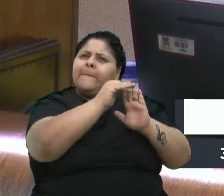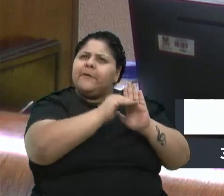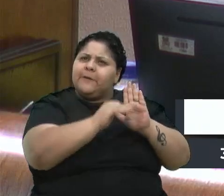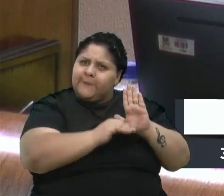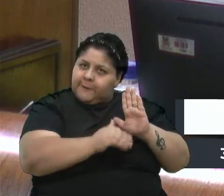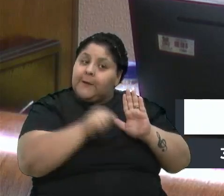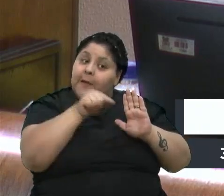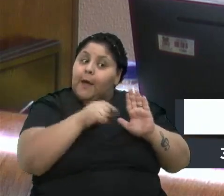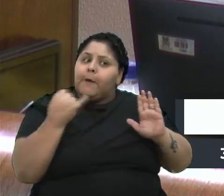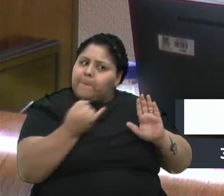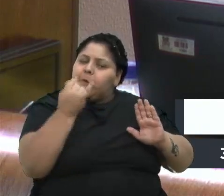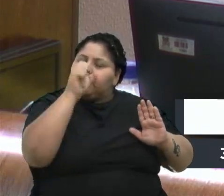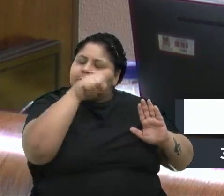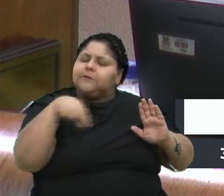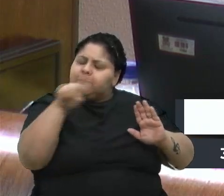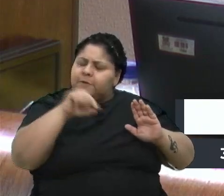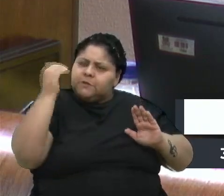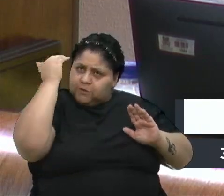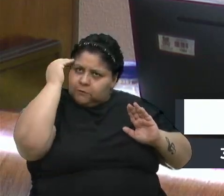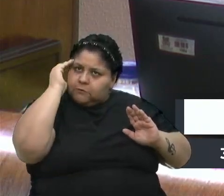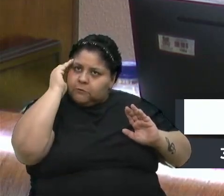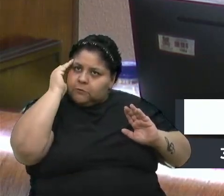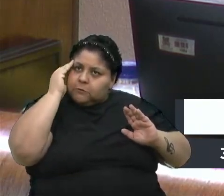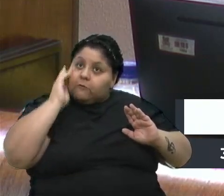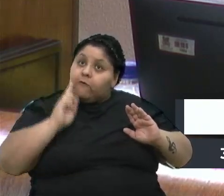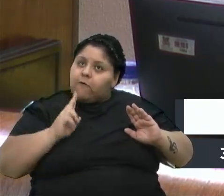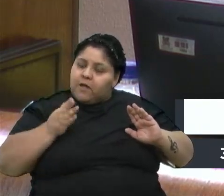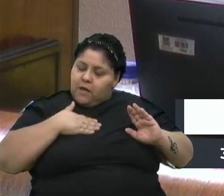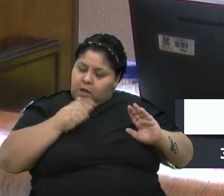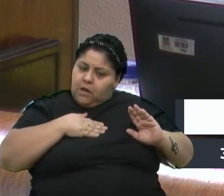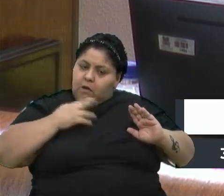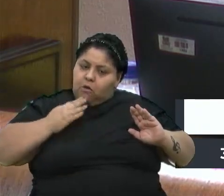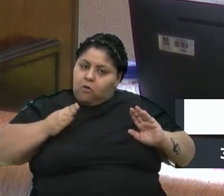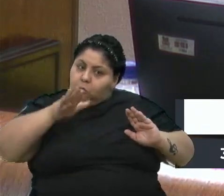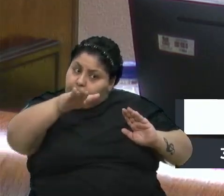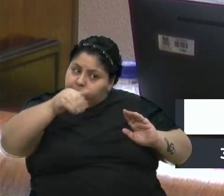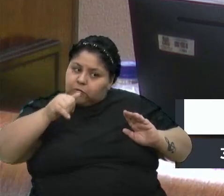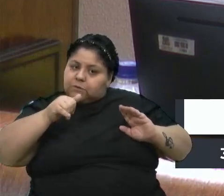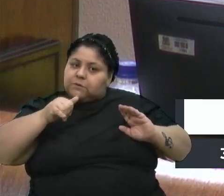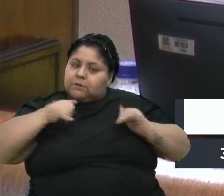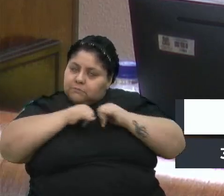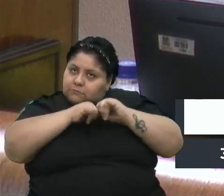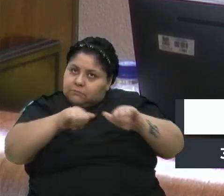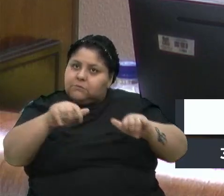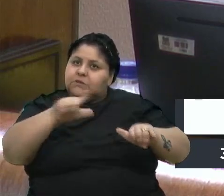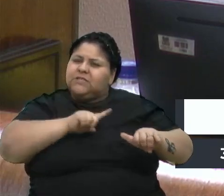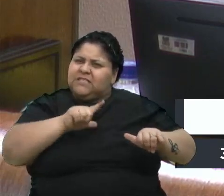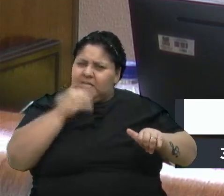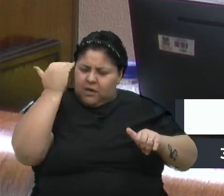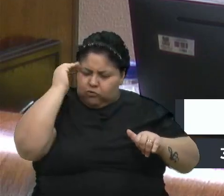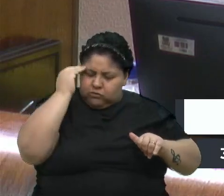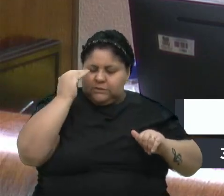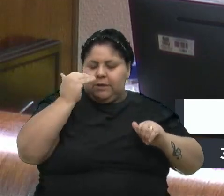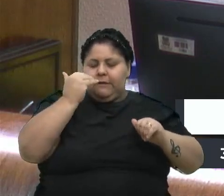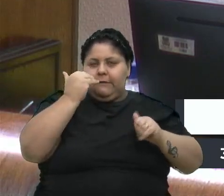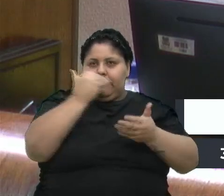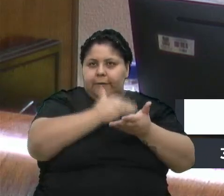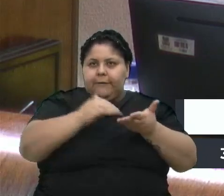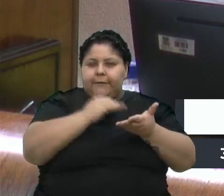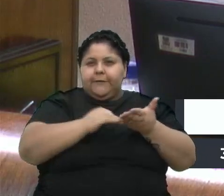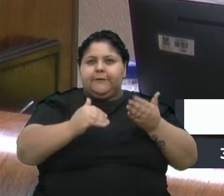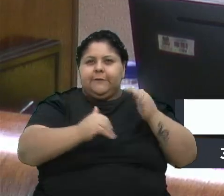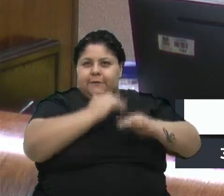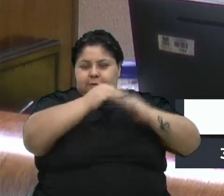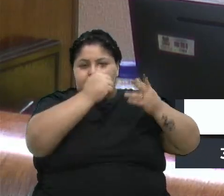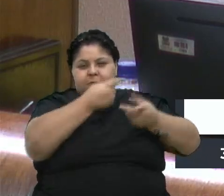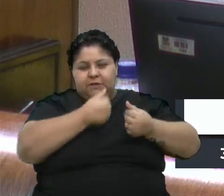gente saber. Então, eu vou também buscar informações, porque eu sei que a Secretaria de Desenvolvimento Econômico tem feito uma série de ações nesse sentido, né?